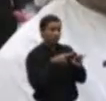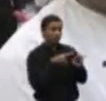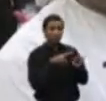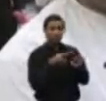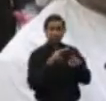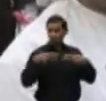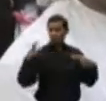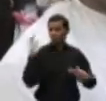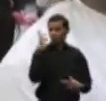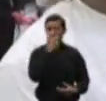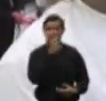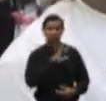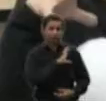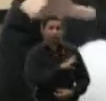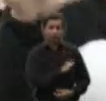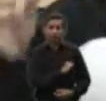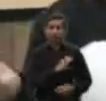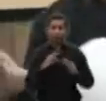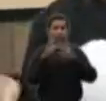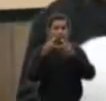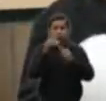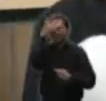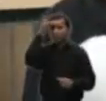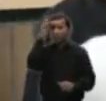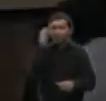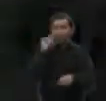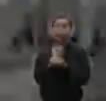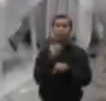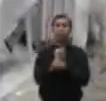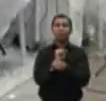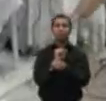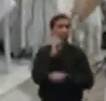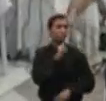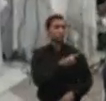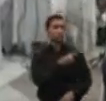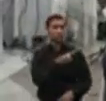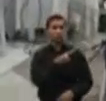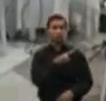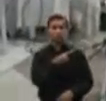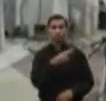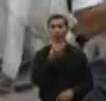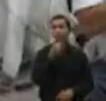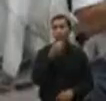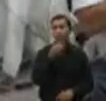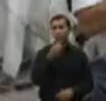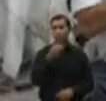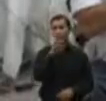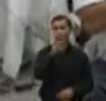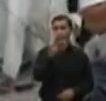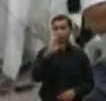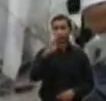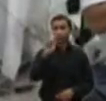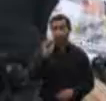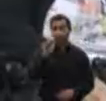Coisa linda, né? Eu adorei. Todo mundo parou também para olhar. O cartunista Ricardo Ferraz veio de Cachoeiro